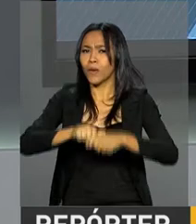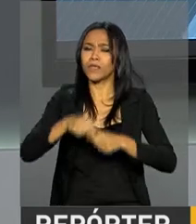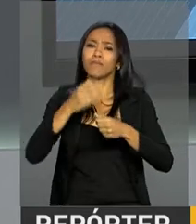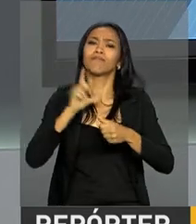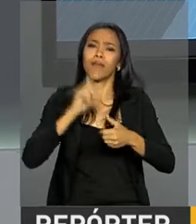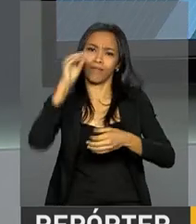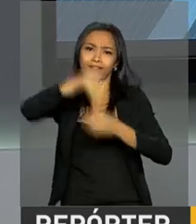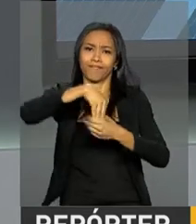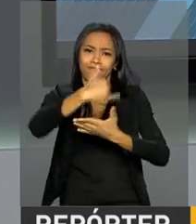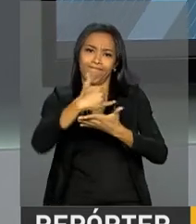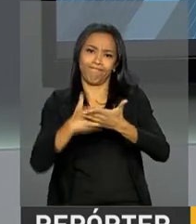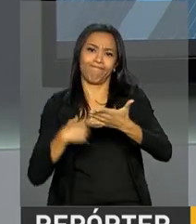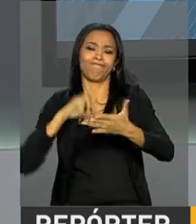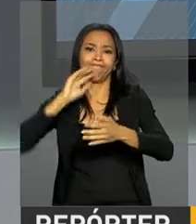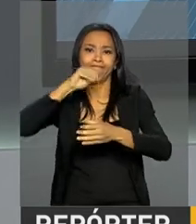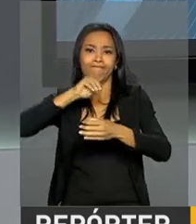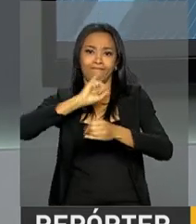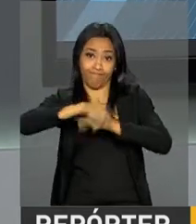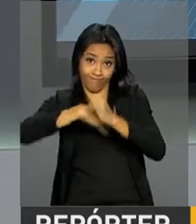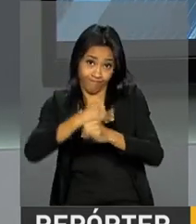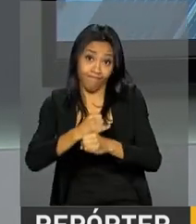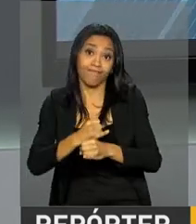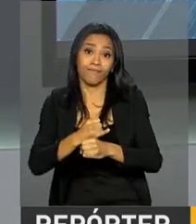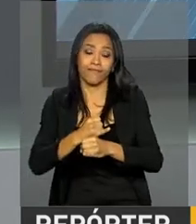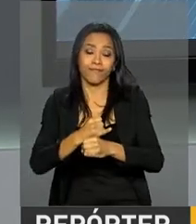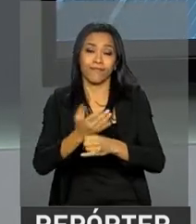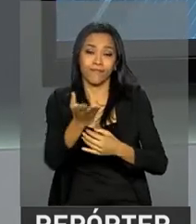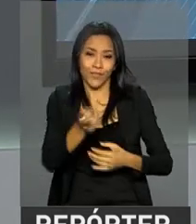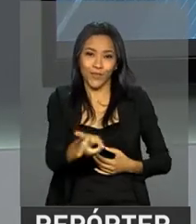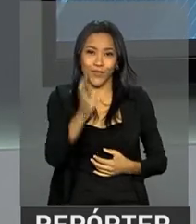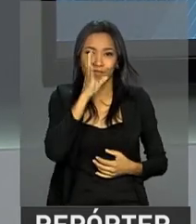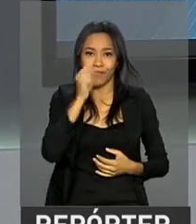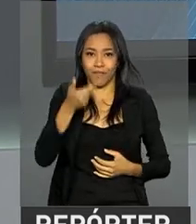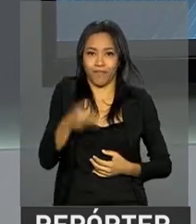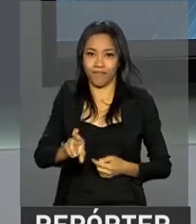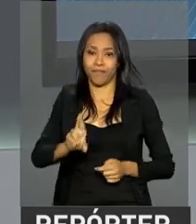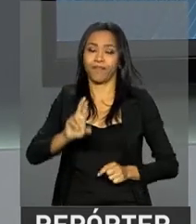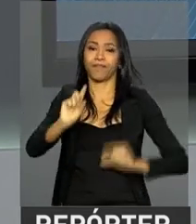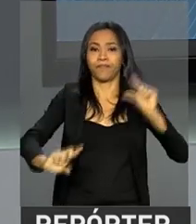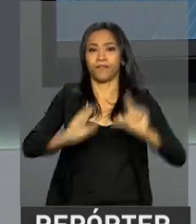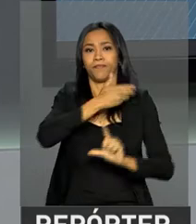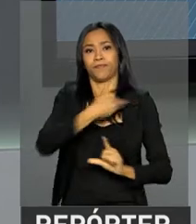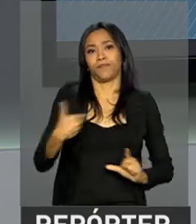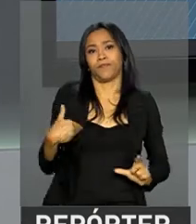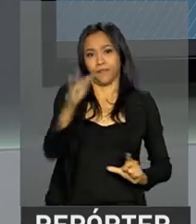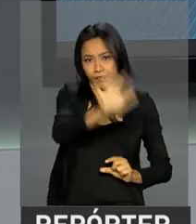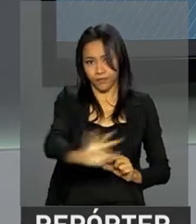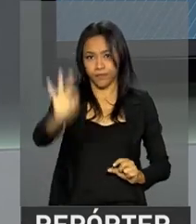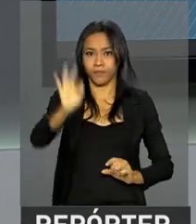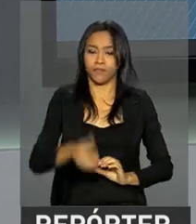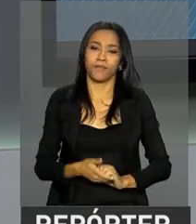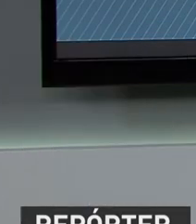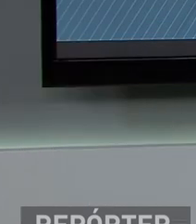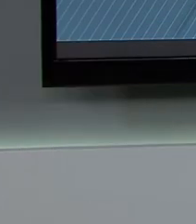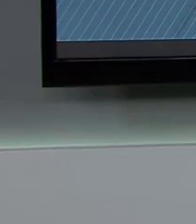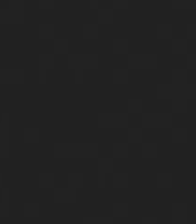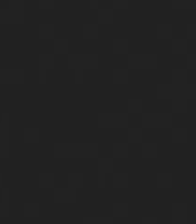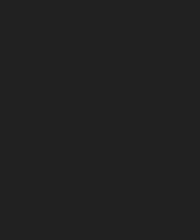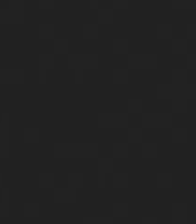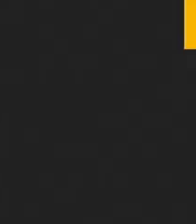programação também está na página da nbr na internet continue com a gente aqui na nbr a tv do governo federal